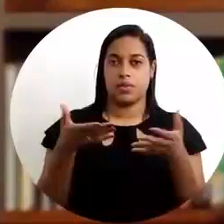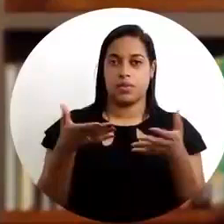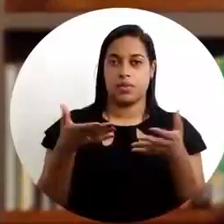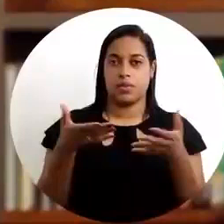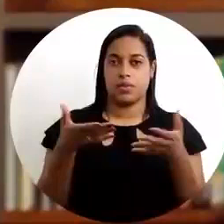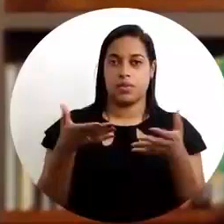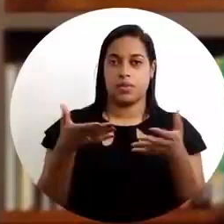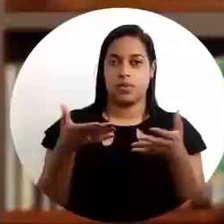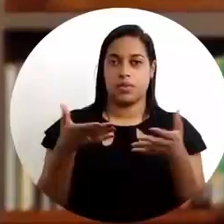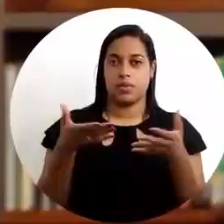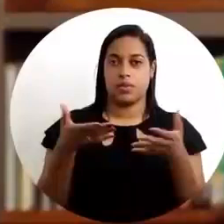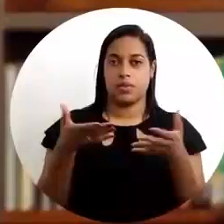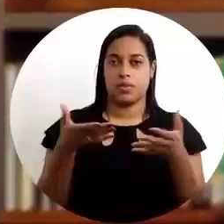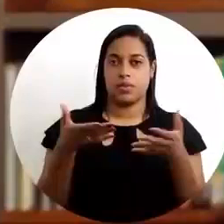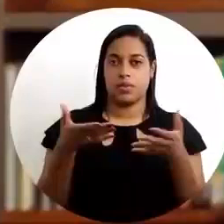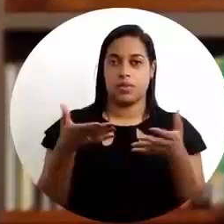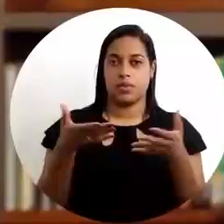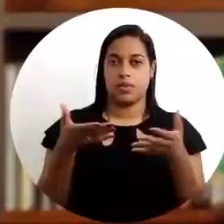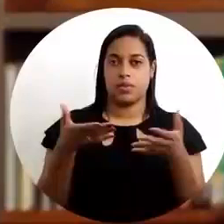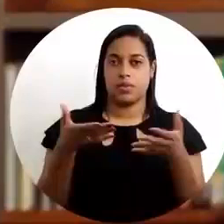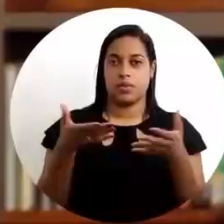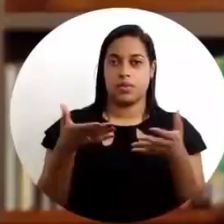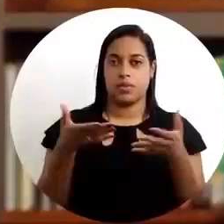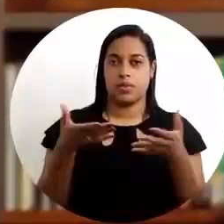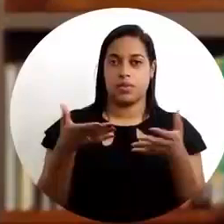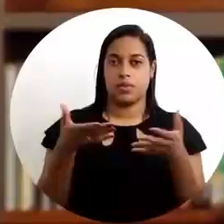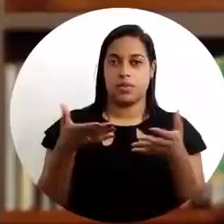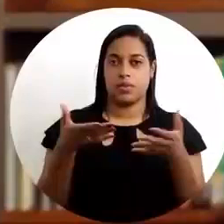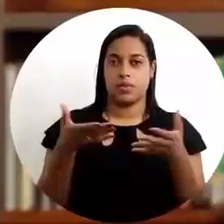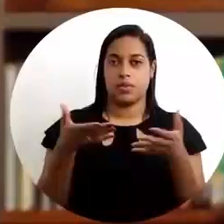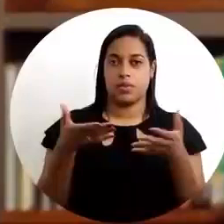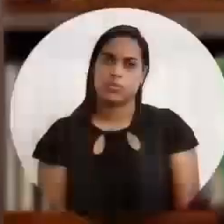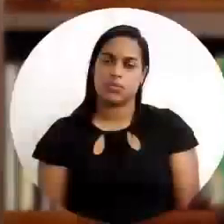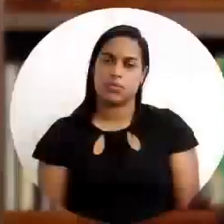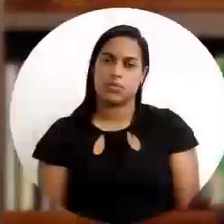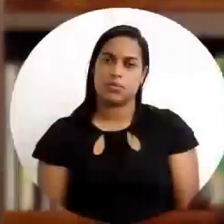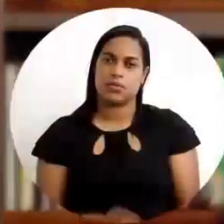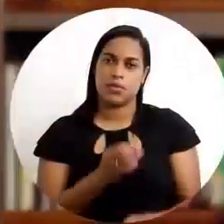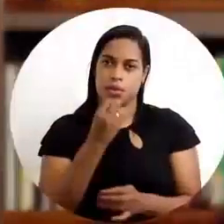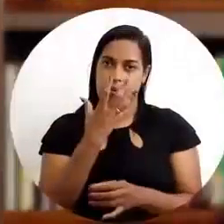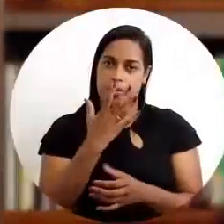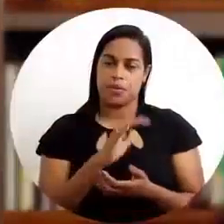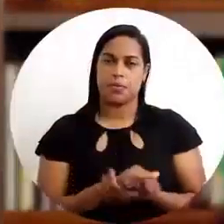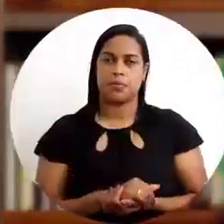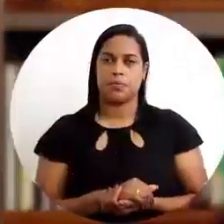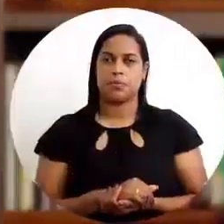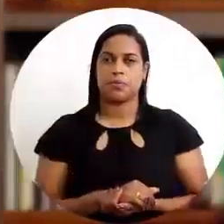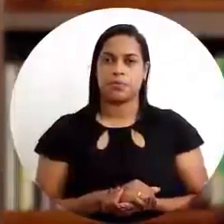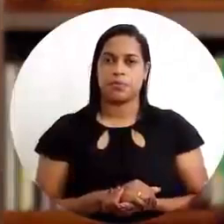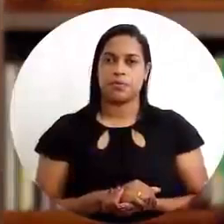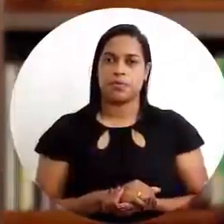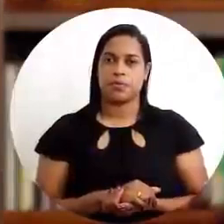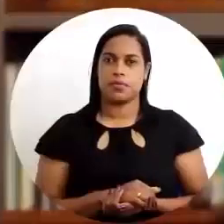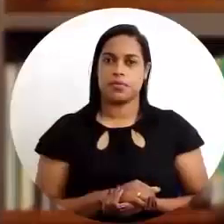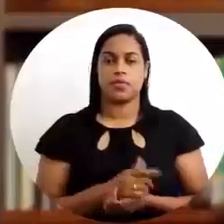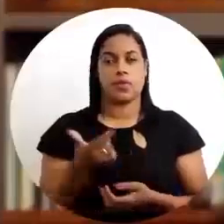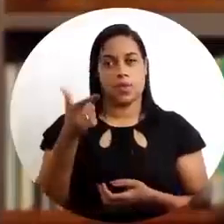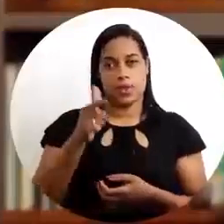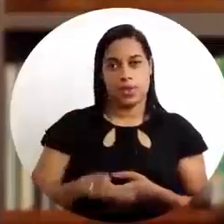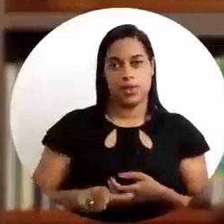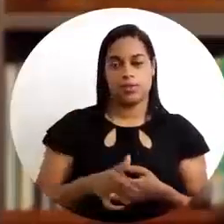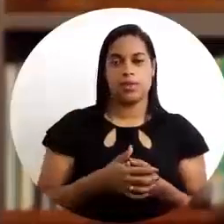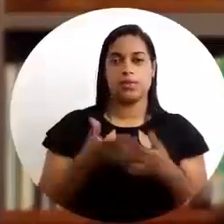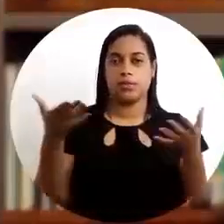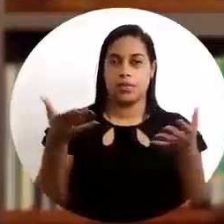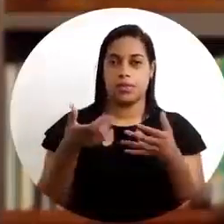em preto. Usa relógio no braço esquerdo, visto da cintura para cima. Bom, bem-vindos de volta. Agora nós